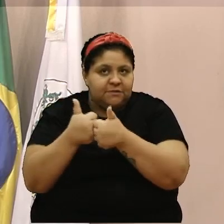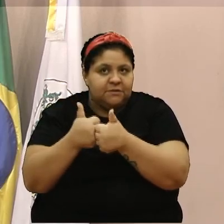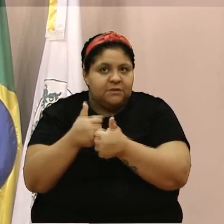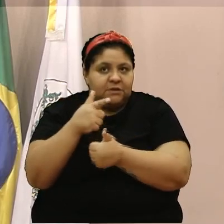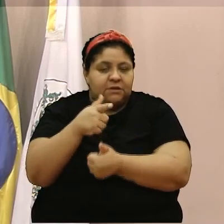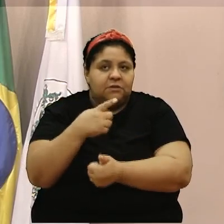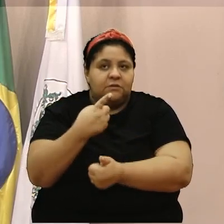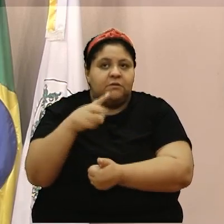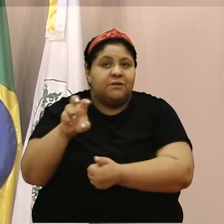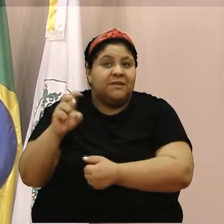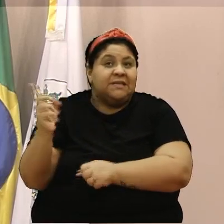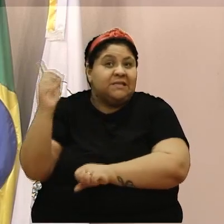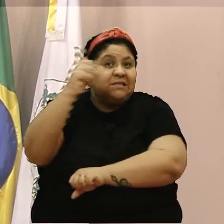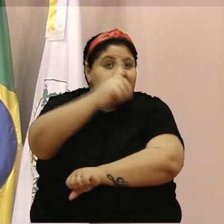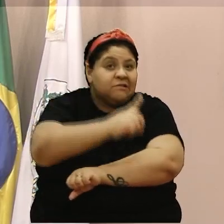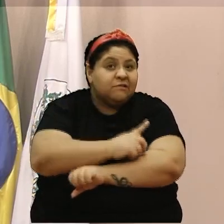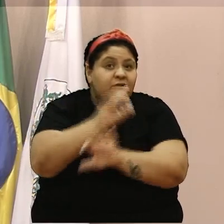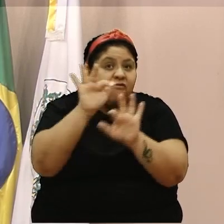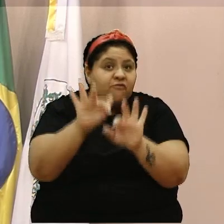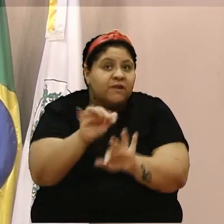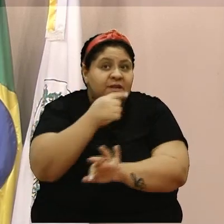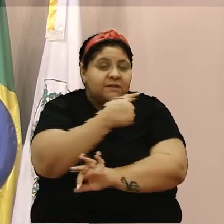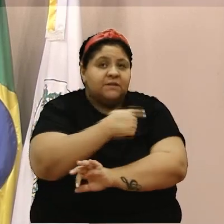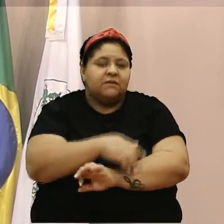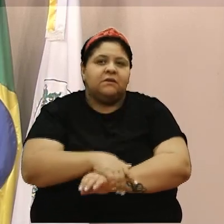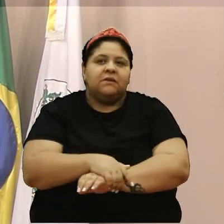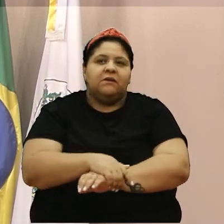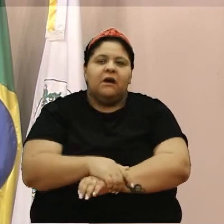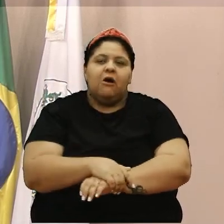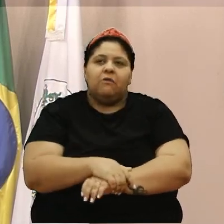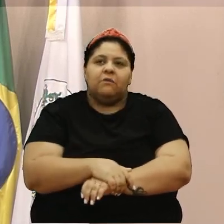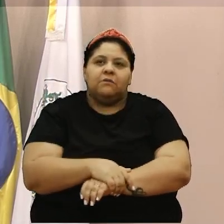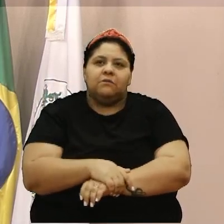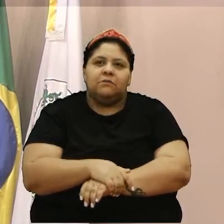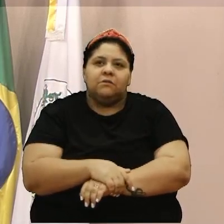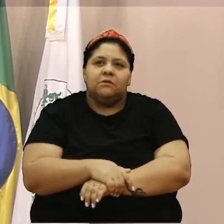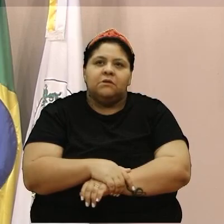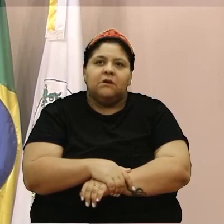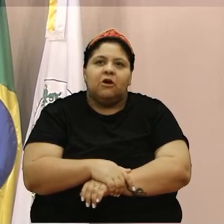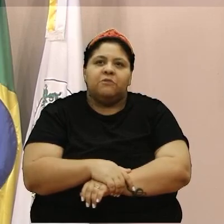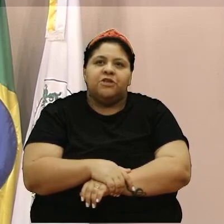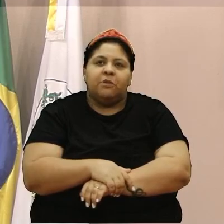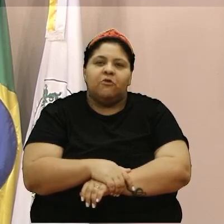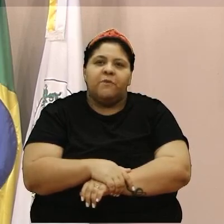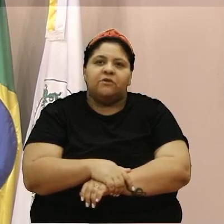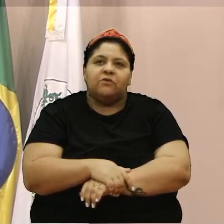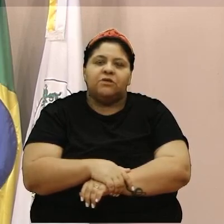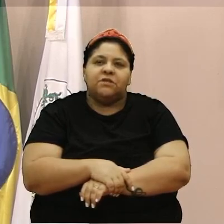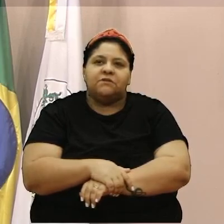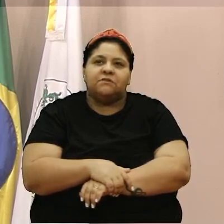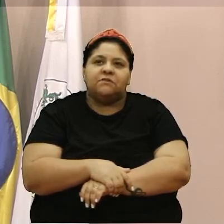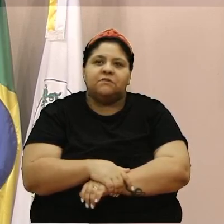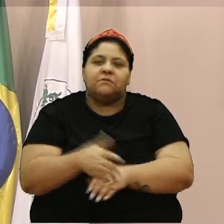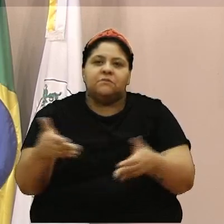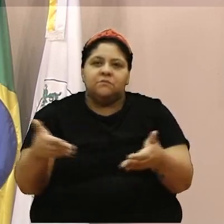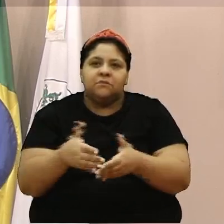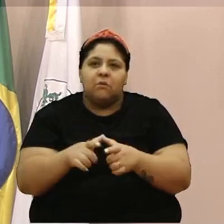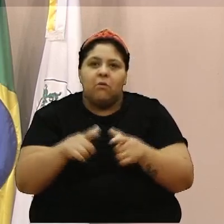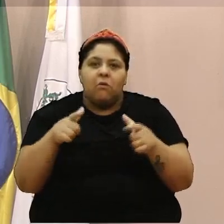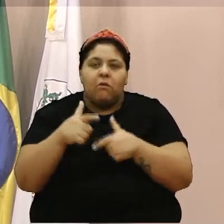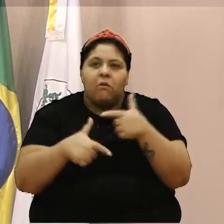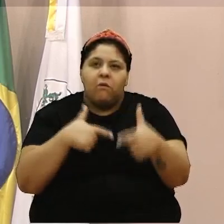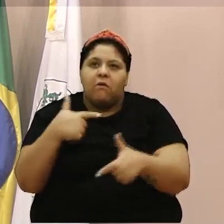15 dias, finalizar essa parte aí. Está aumentando, né, o trabalho,